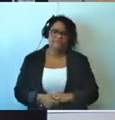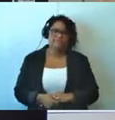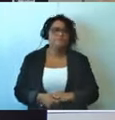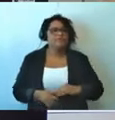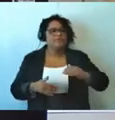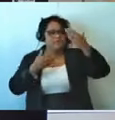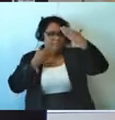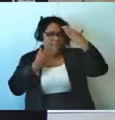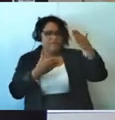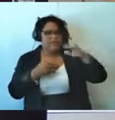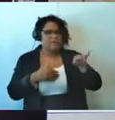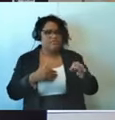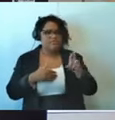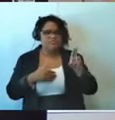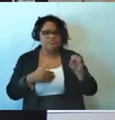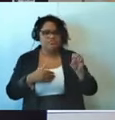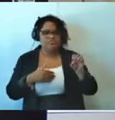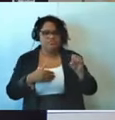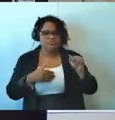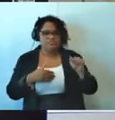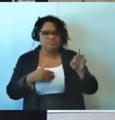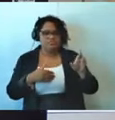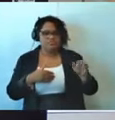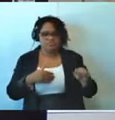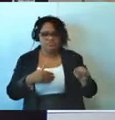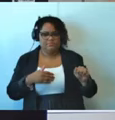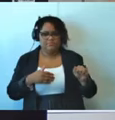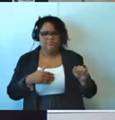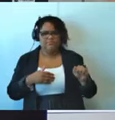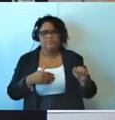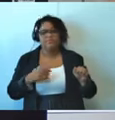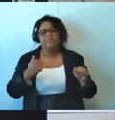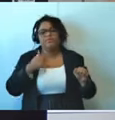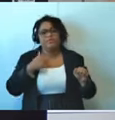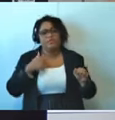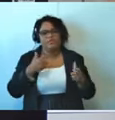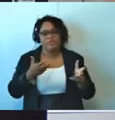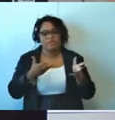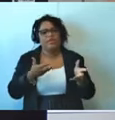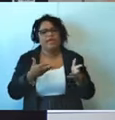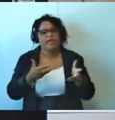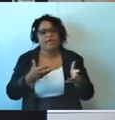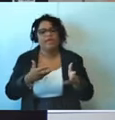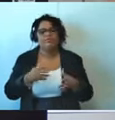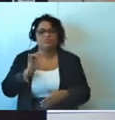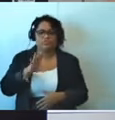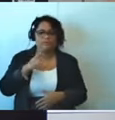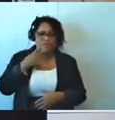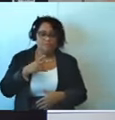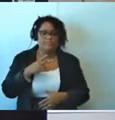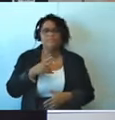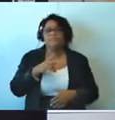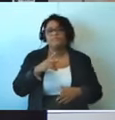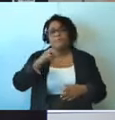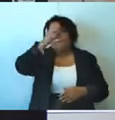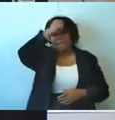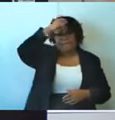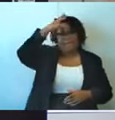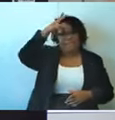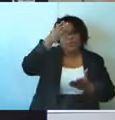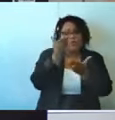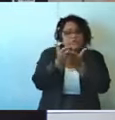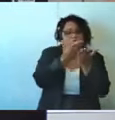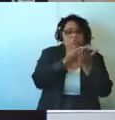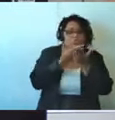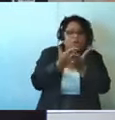de fazer, então, até para dar um tom aqui da nossa audiência pública, a Prefeitura está estudando e eu acho muito importante que esses